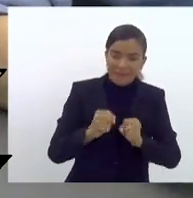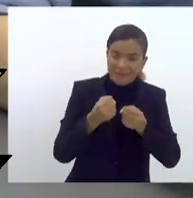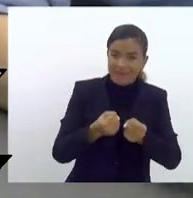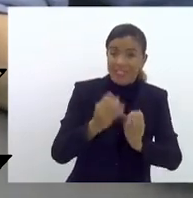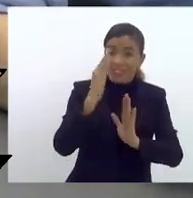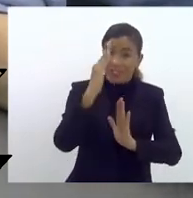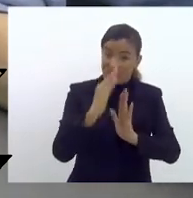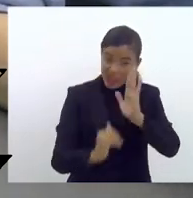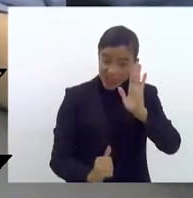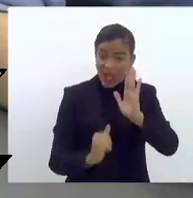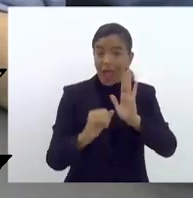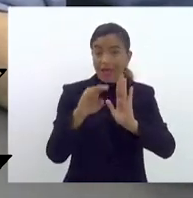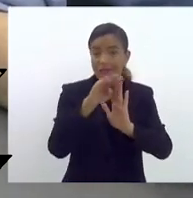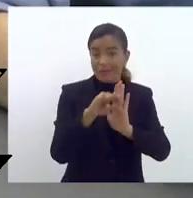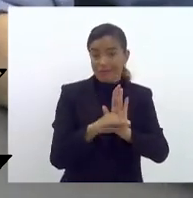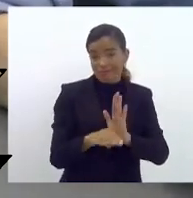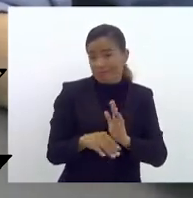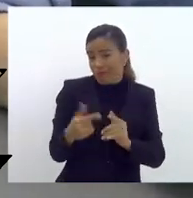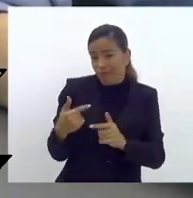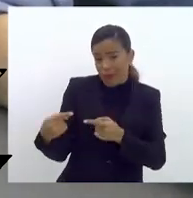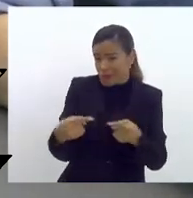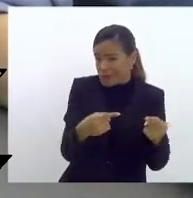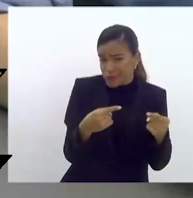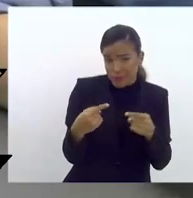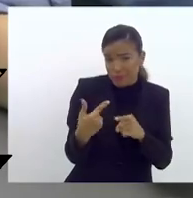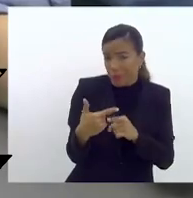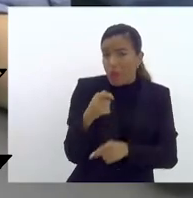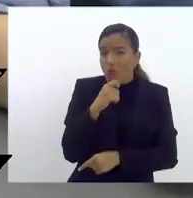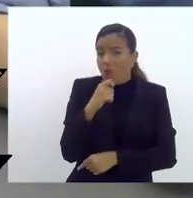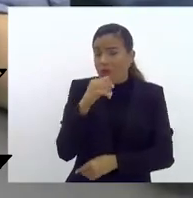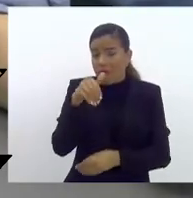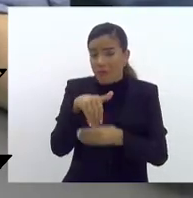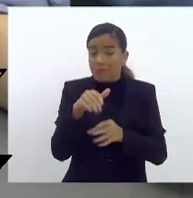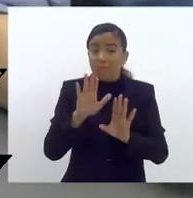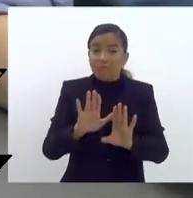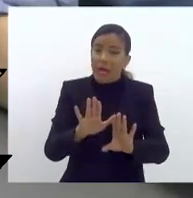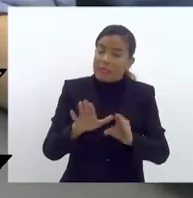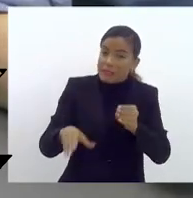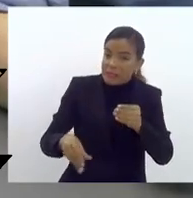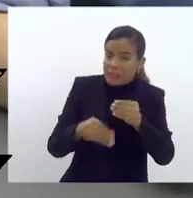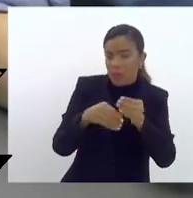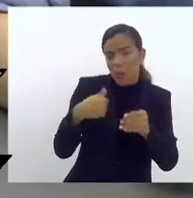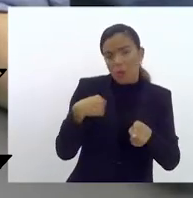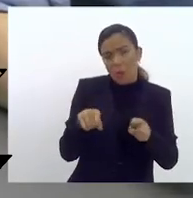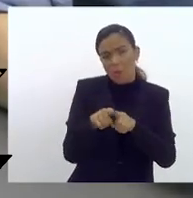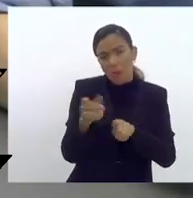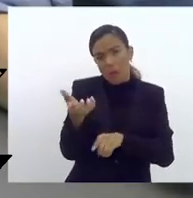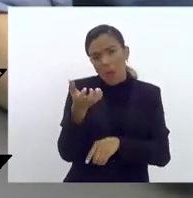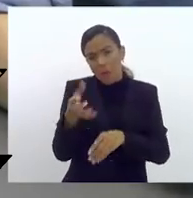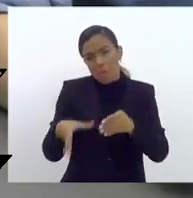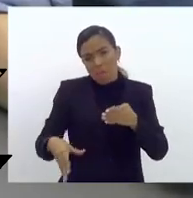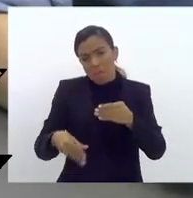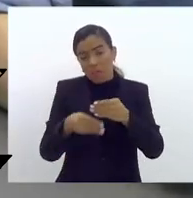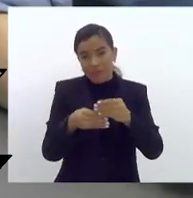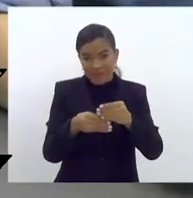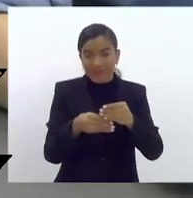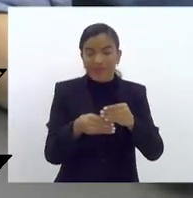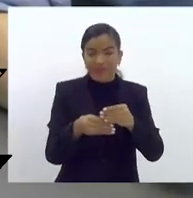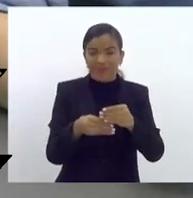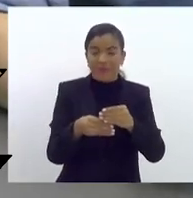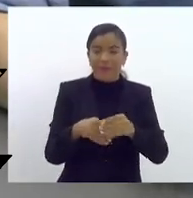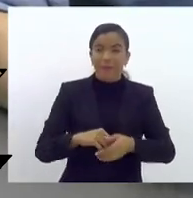retirada a gente não vai discutir porque não vai votar Mas como foi feito uma consideração também eu faço uma questão de ordem para